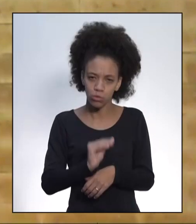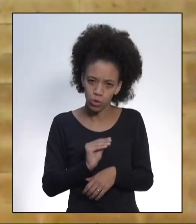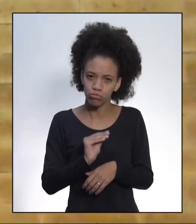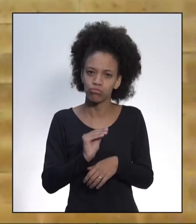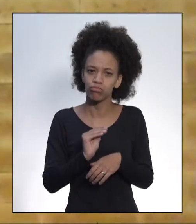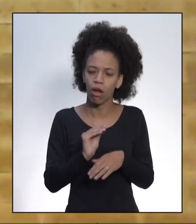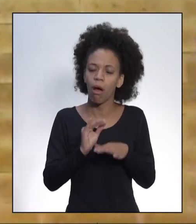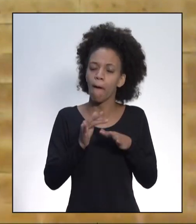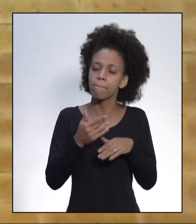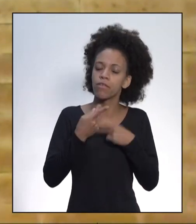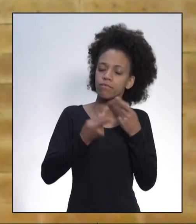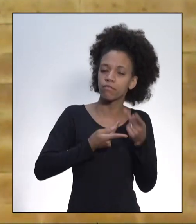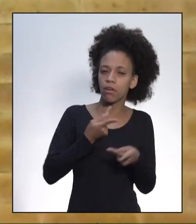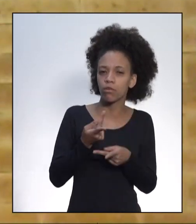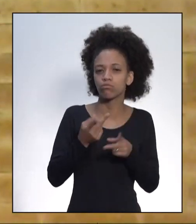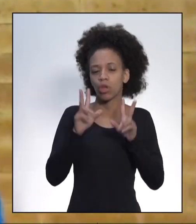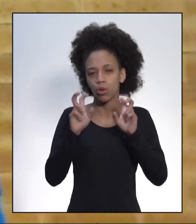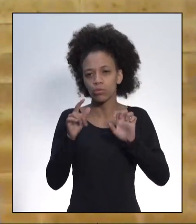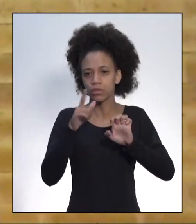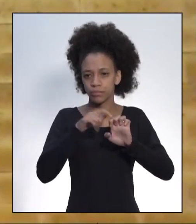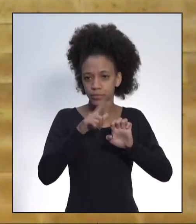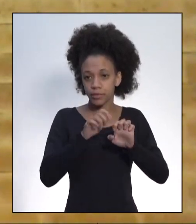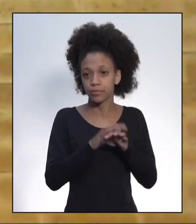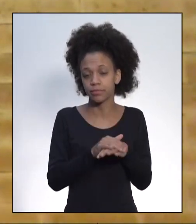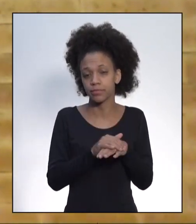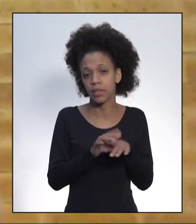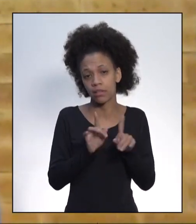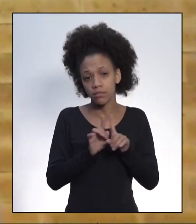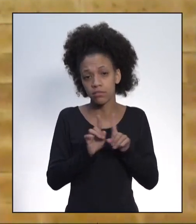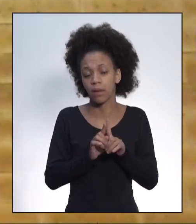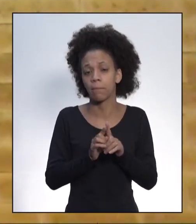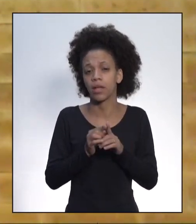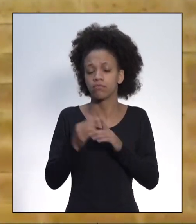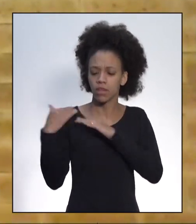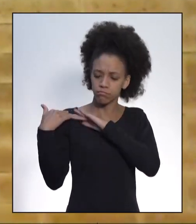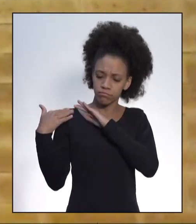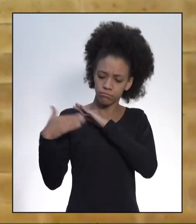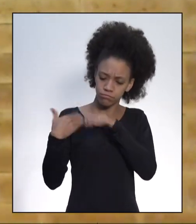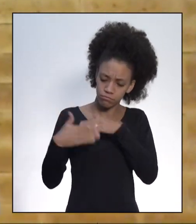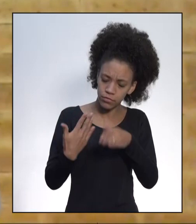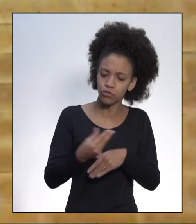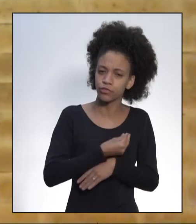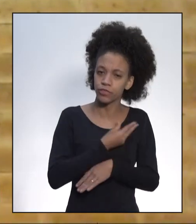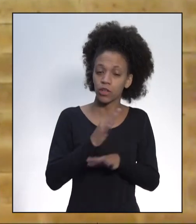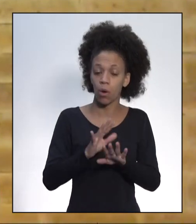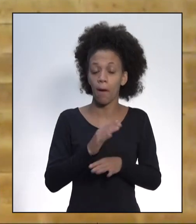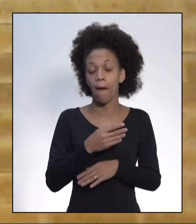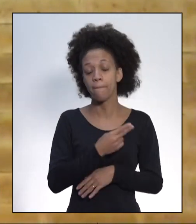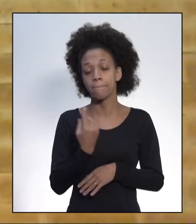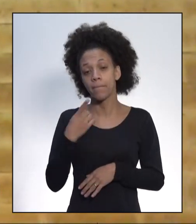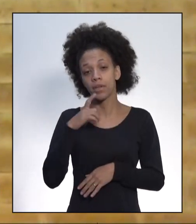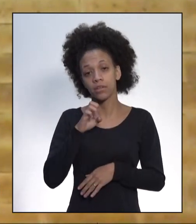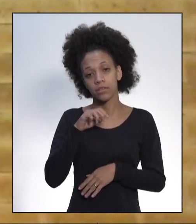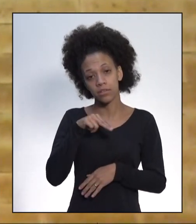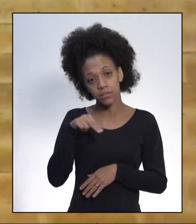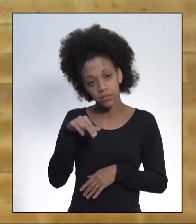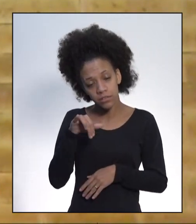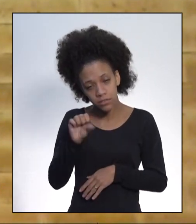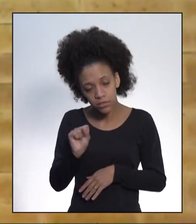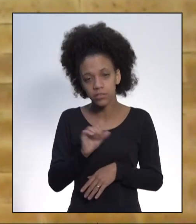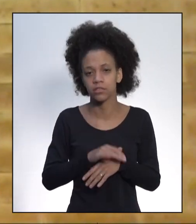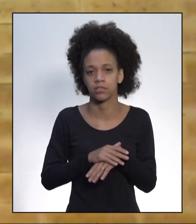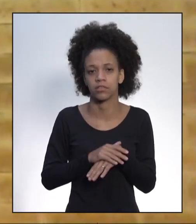com vocês sobre empreendedorismo e um pouquinho sobre a minha trajetória. Então, deixa eu me apresentar. Meu nome é Denis. Eu